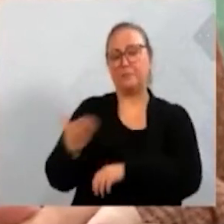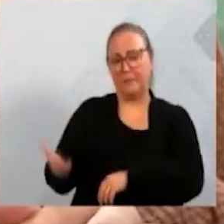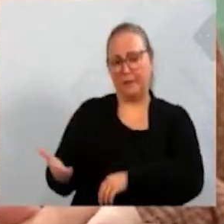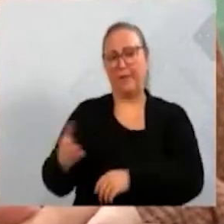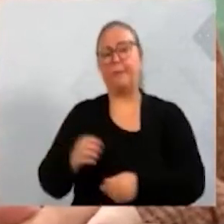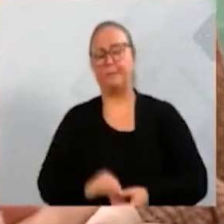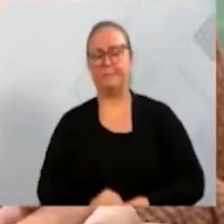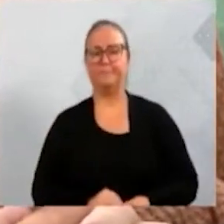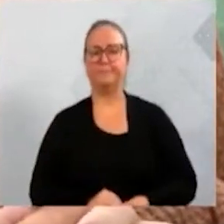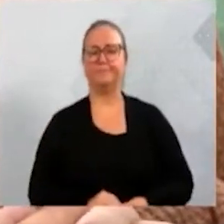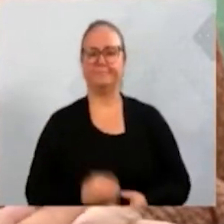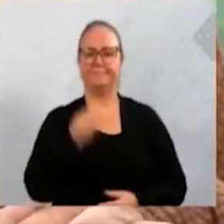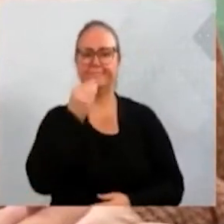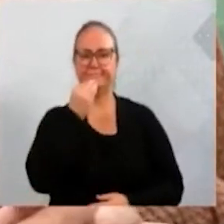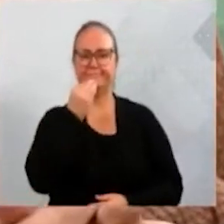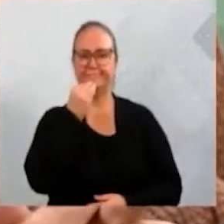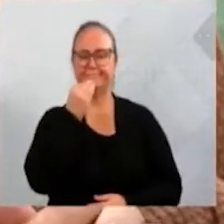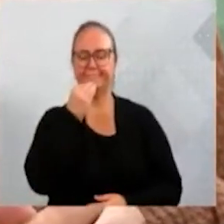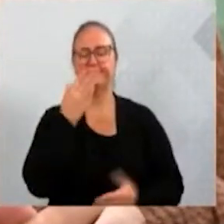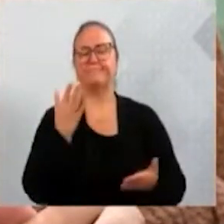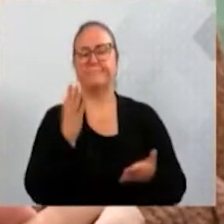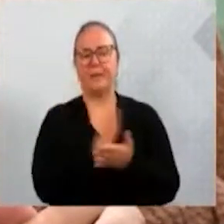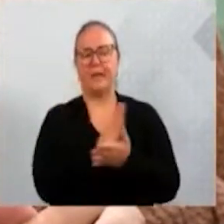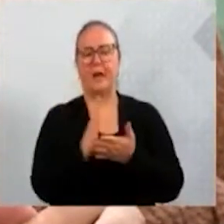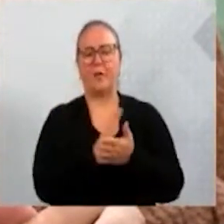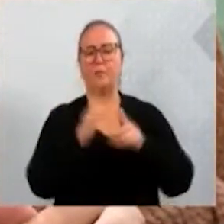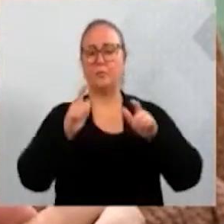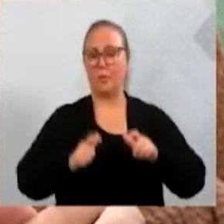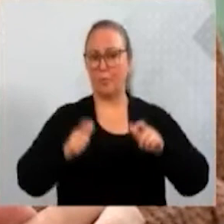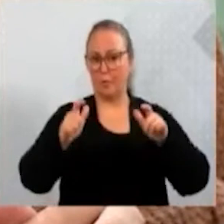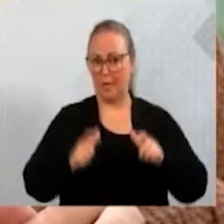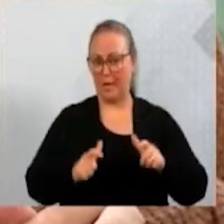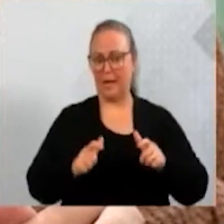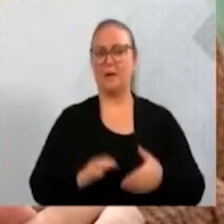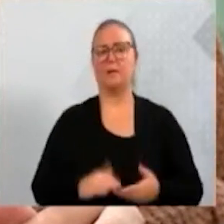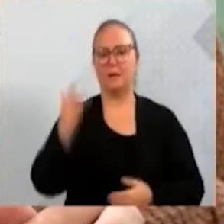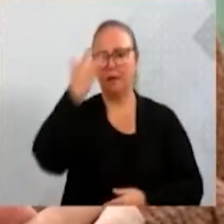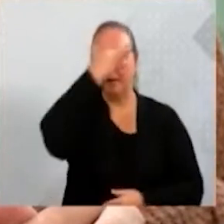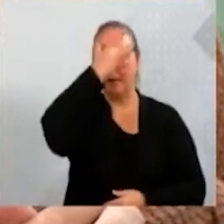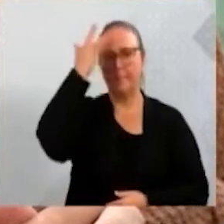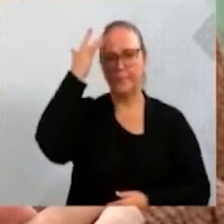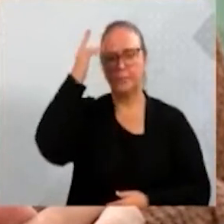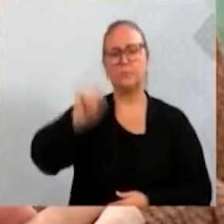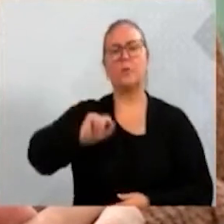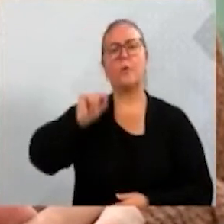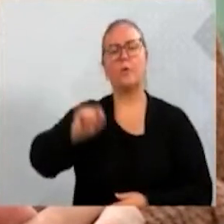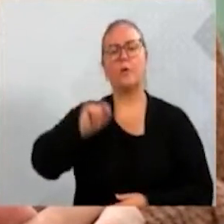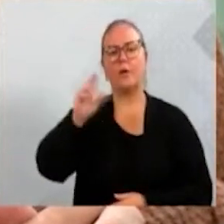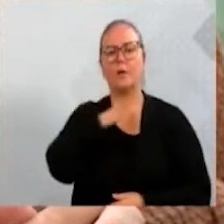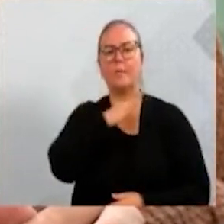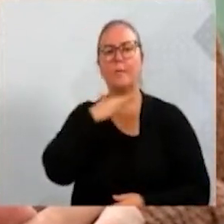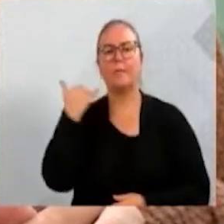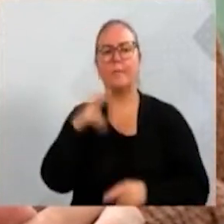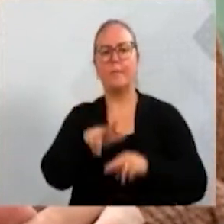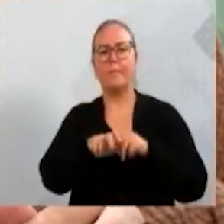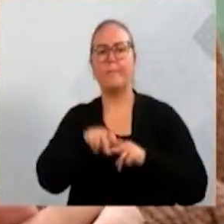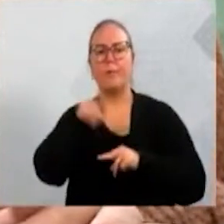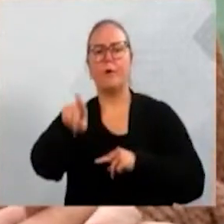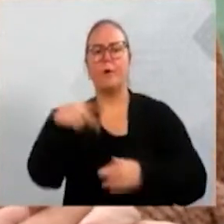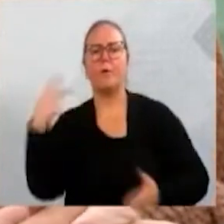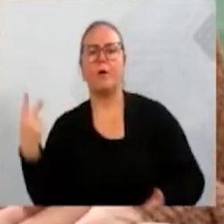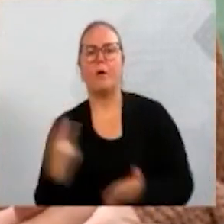houve destaque em algumas localidades de imprensas que pessoas foram levadas até à morte por conta de